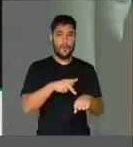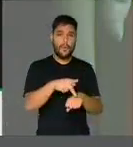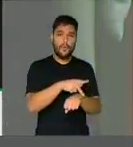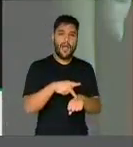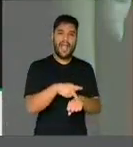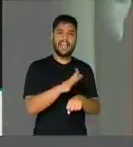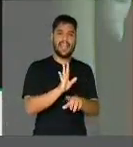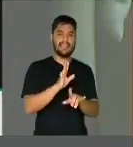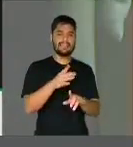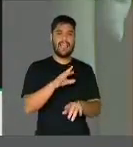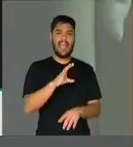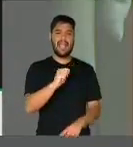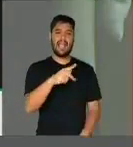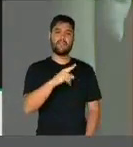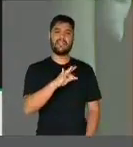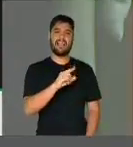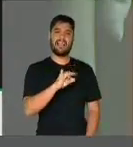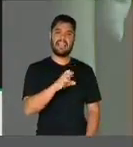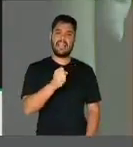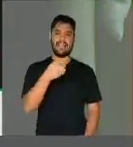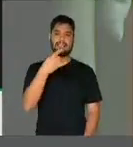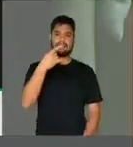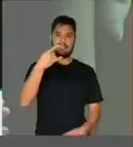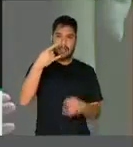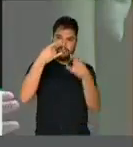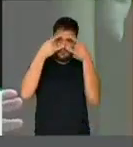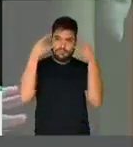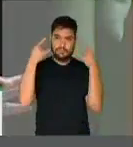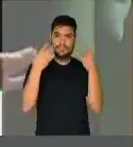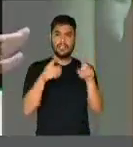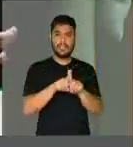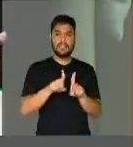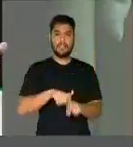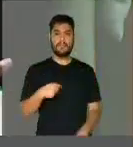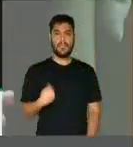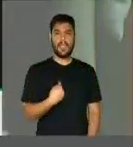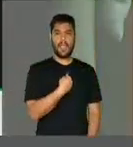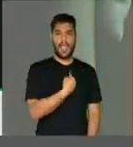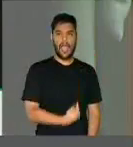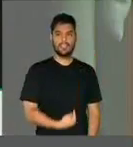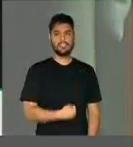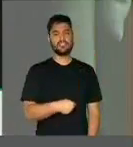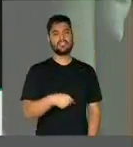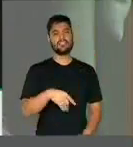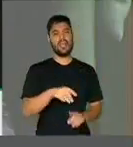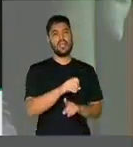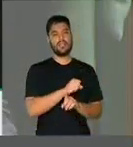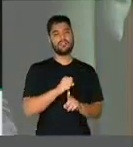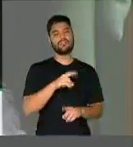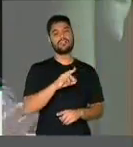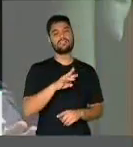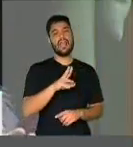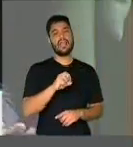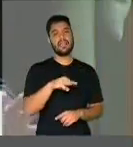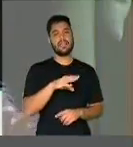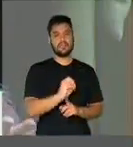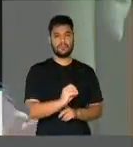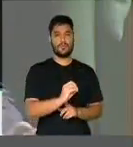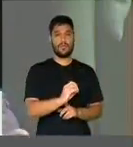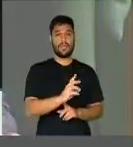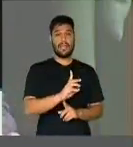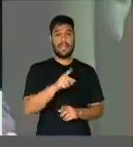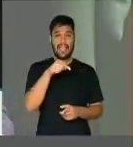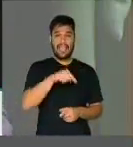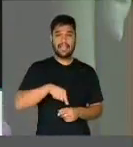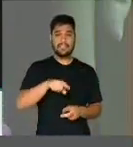mais capitalista que existe, e nem a China, dita como socialismo moderno, tem nos